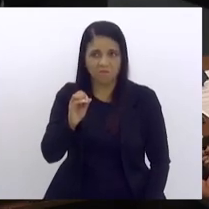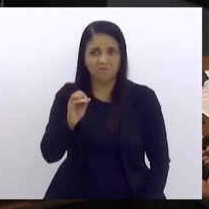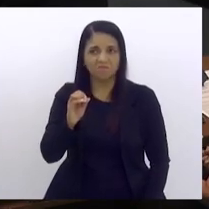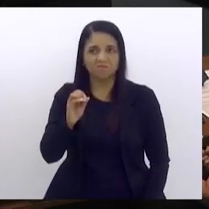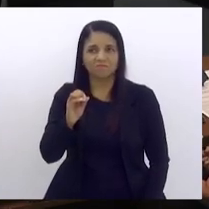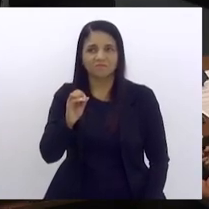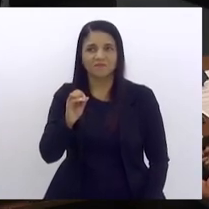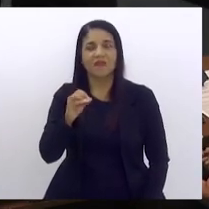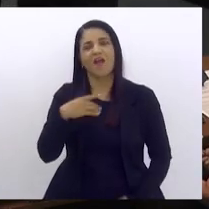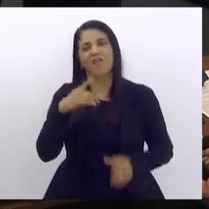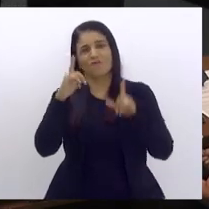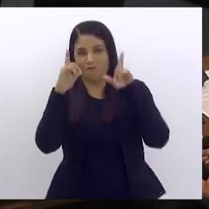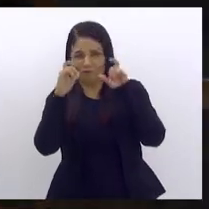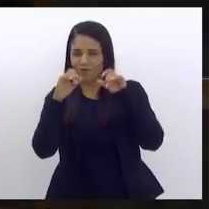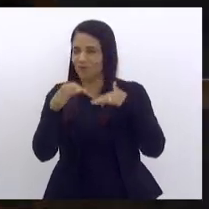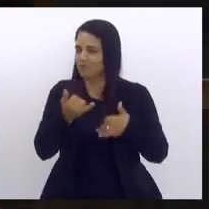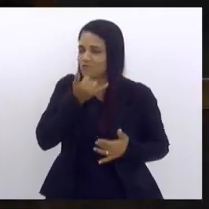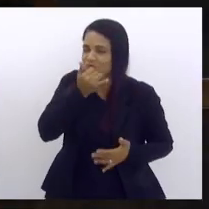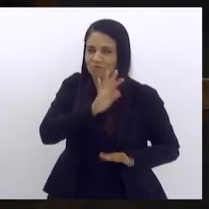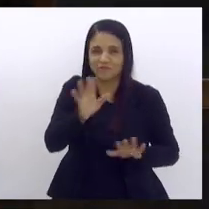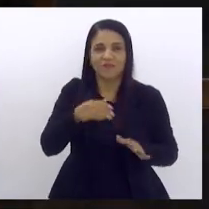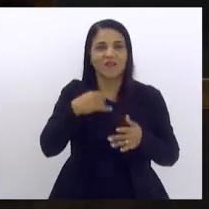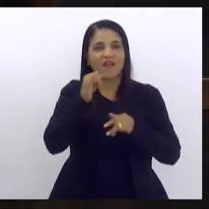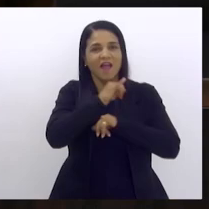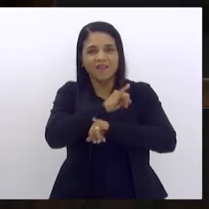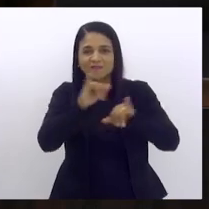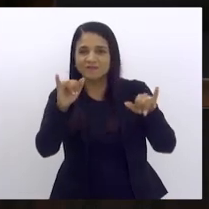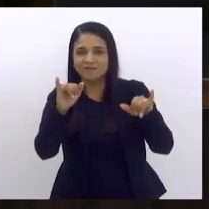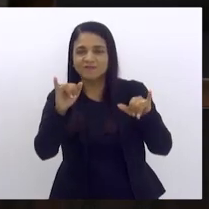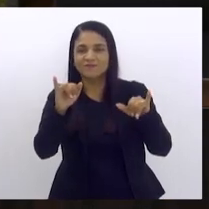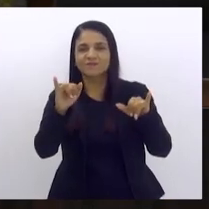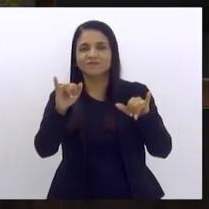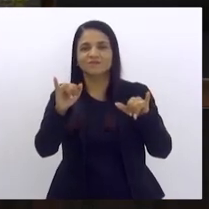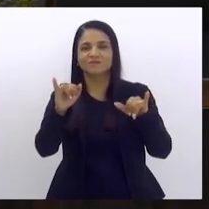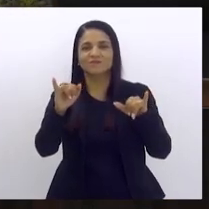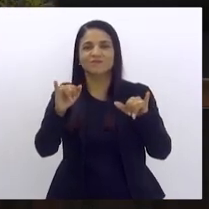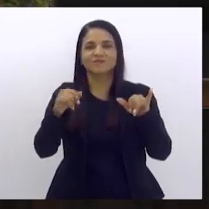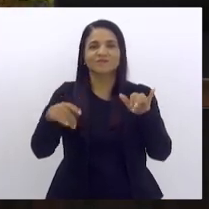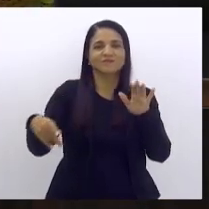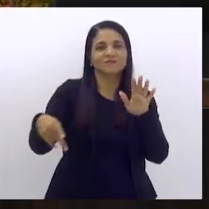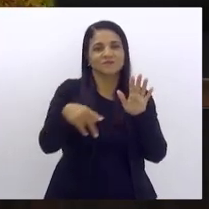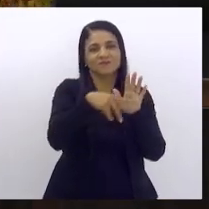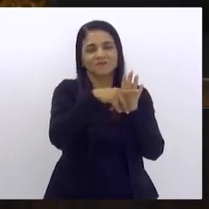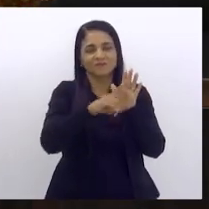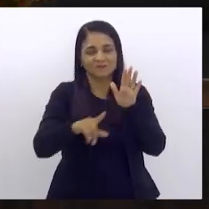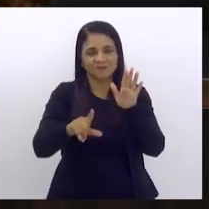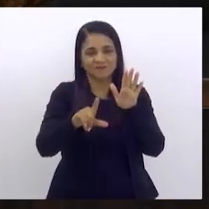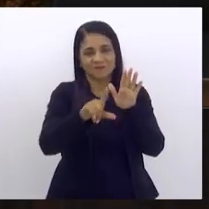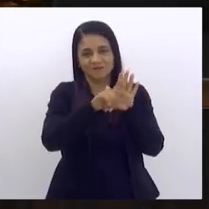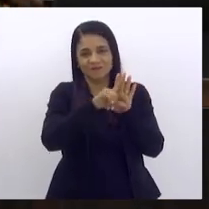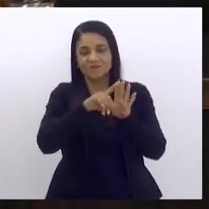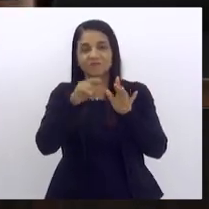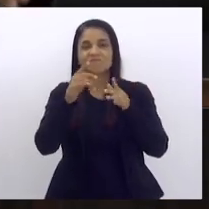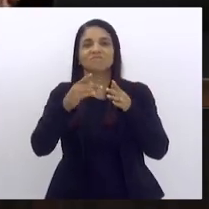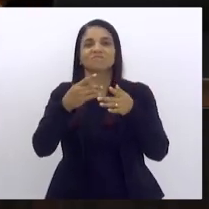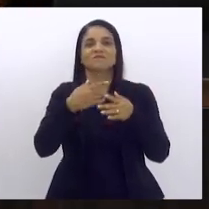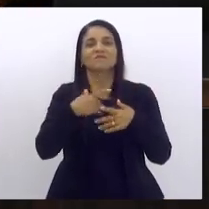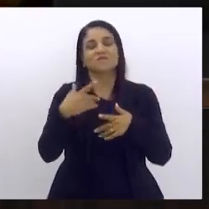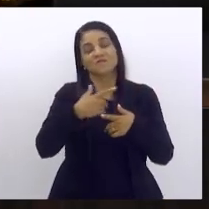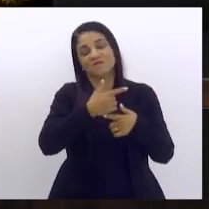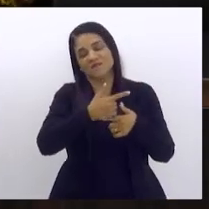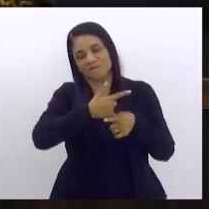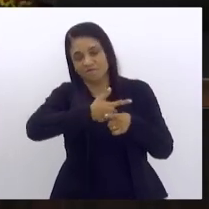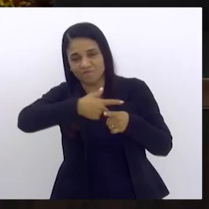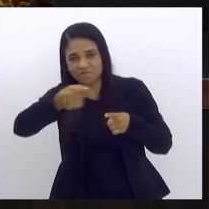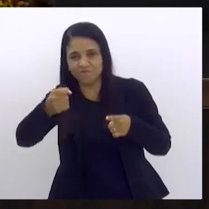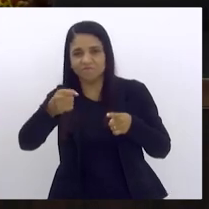Era para foto. Anuncio. Em tramitação ordinária, em segunda discussão, redação do vencido, assim